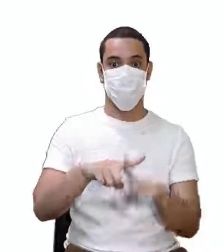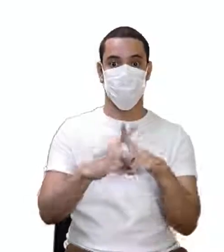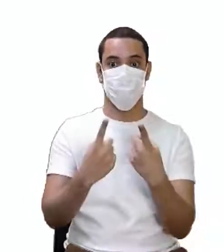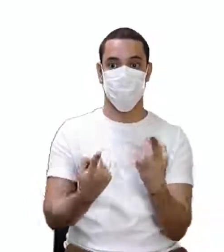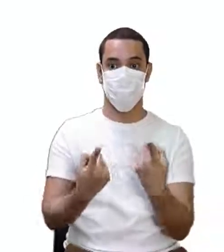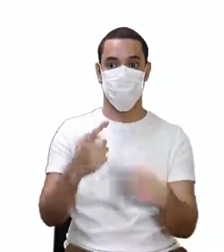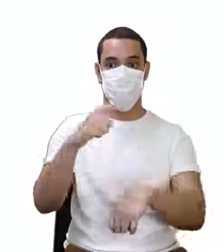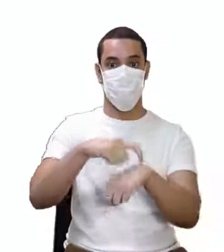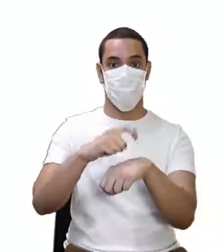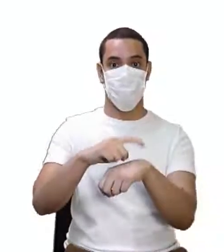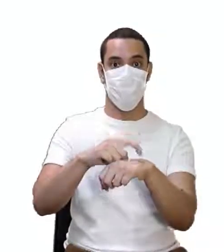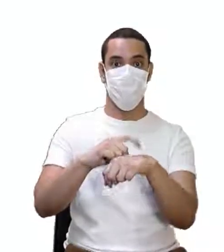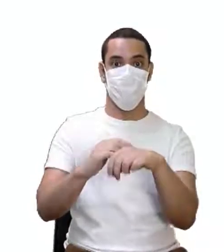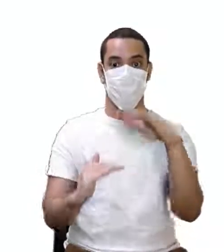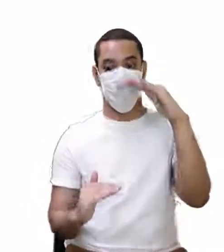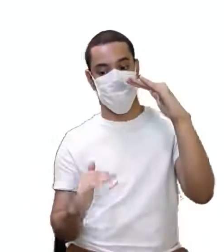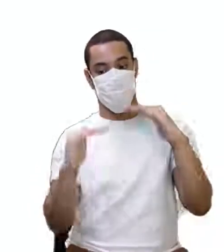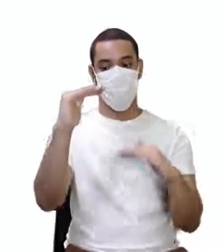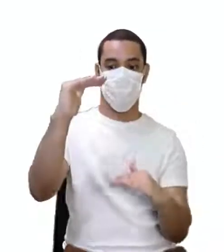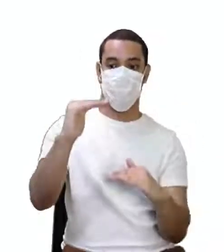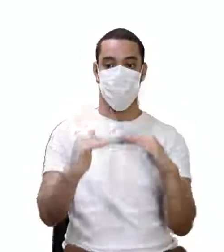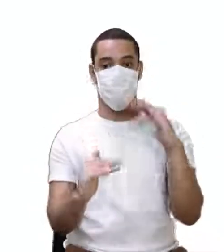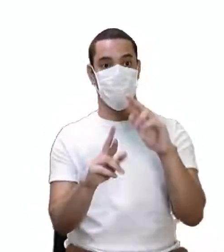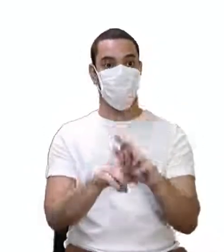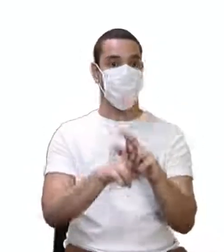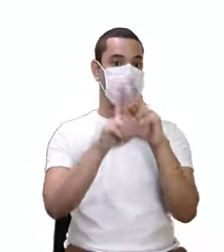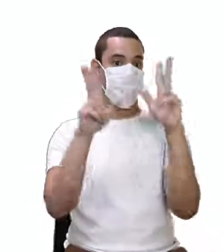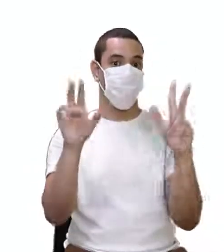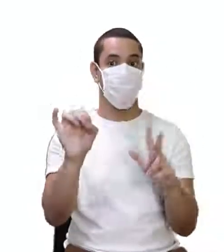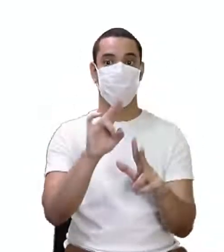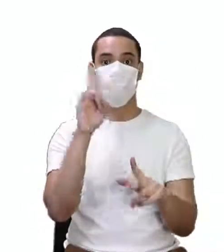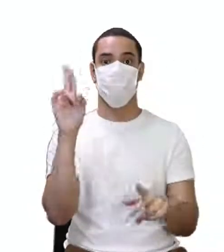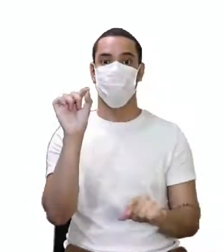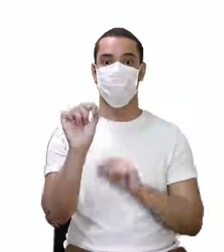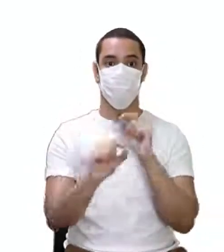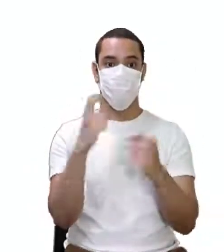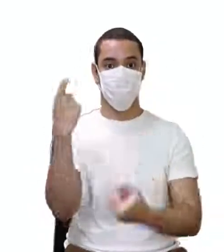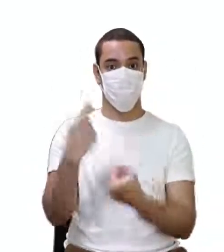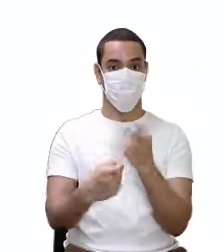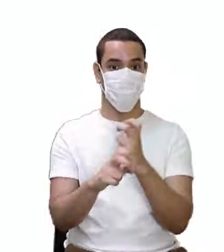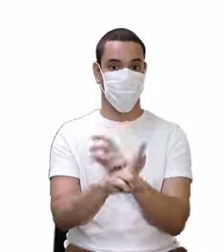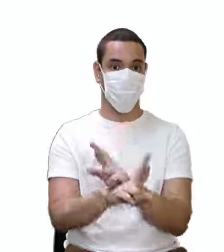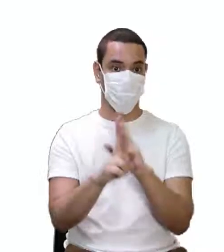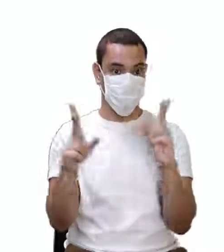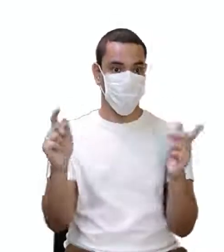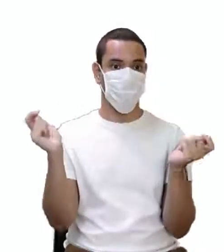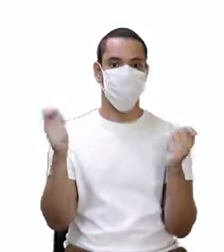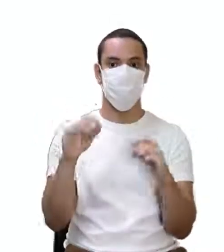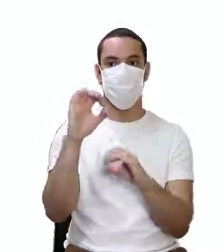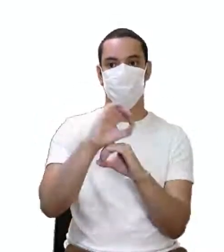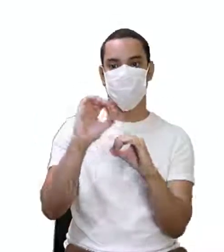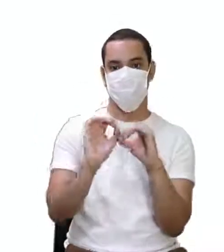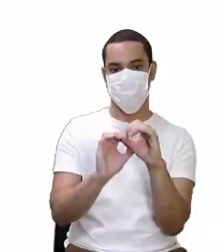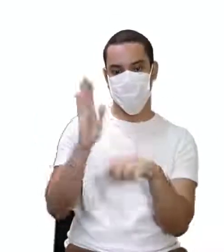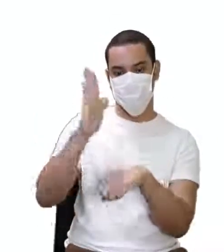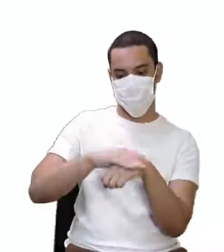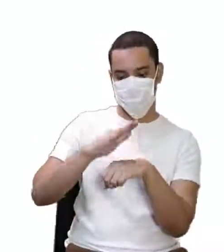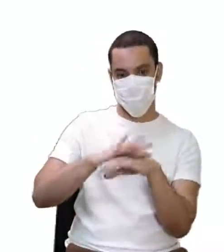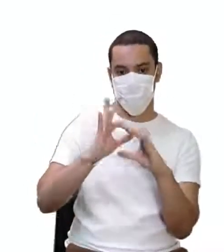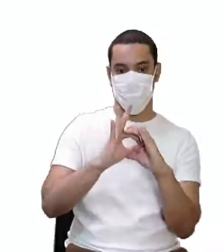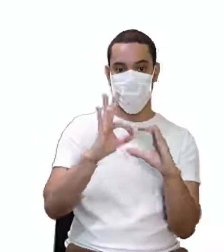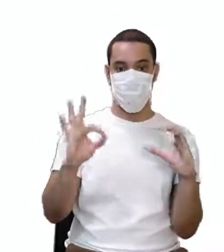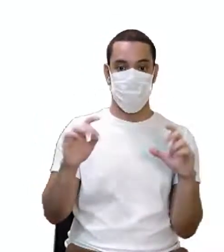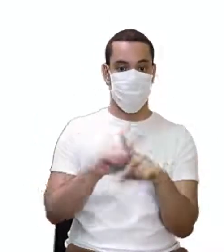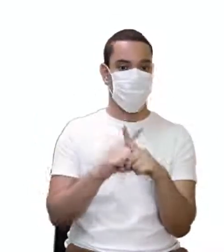em épocas diferentes ou apresentam épocas de reprodução diferentes. Pode existir interfecundidade gamética, mas na